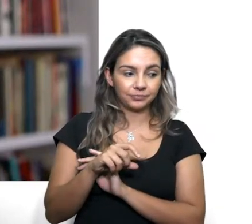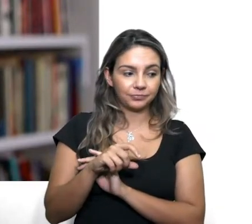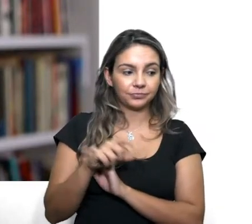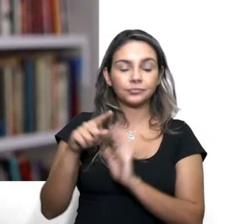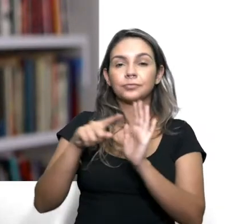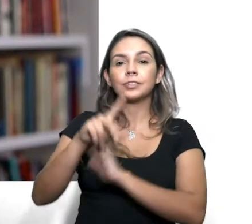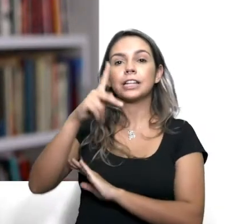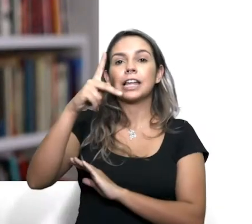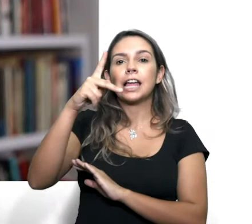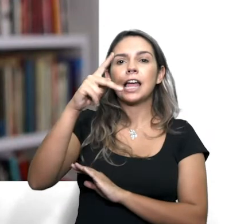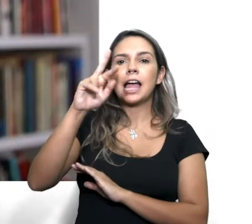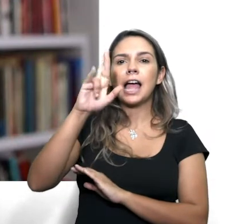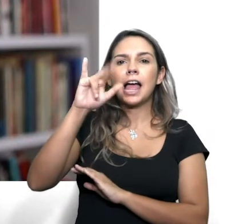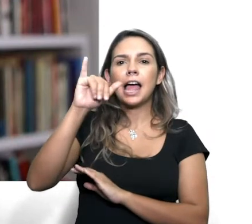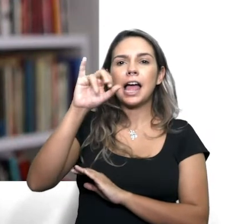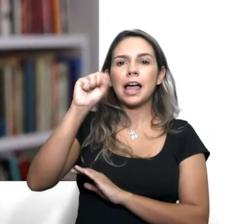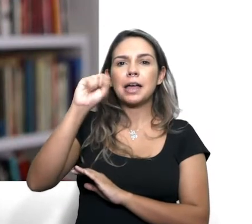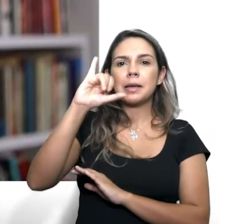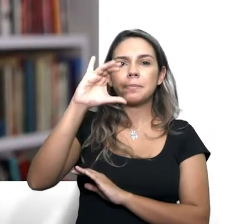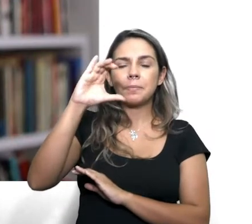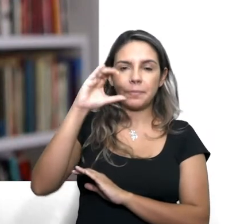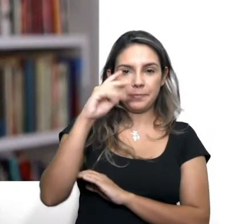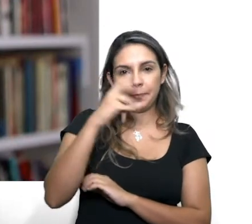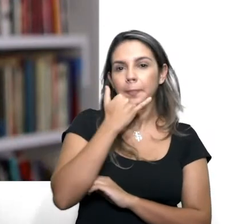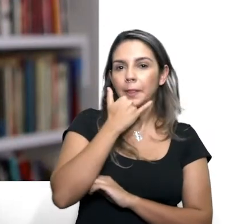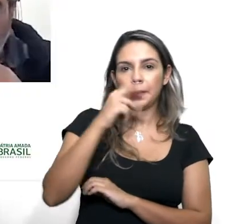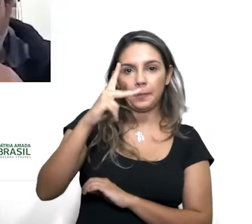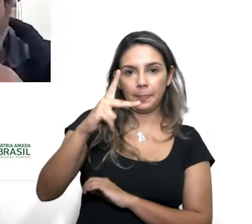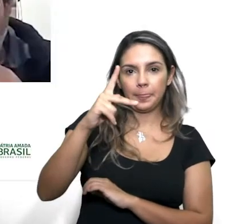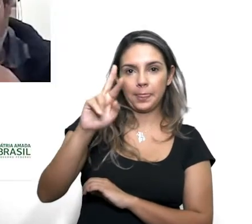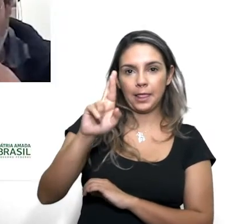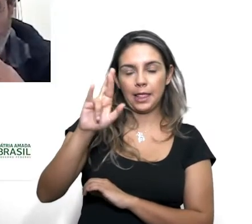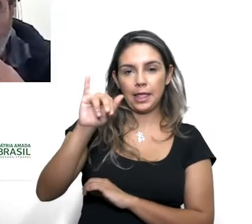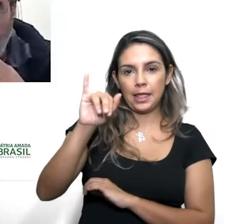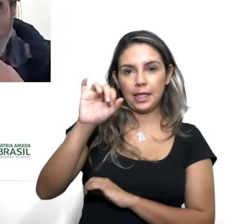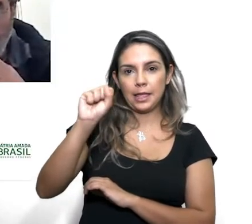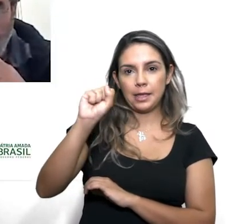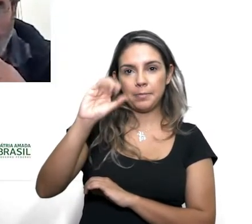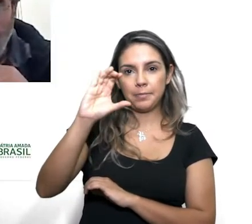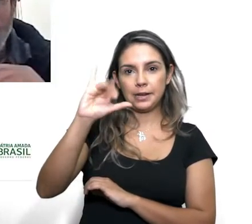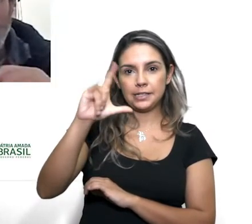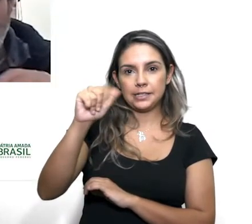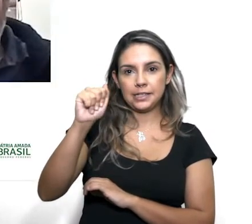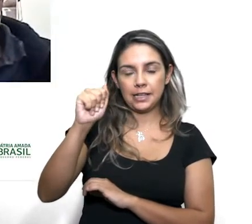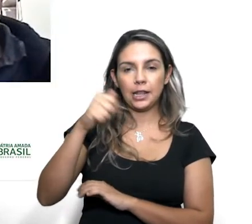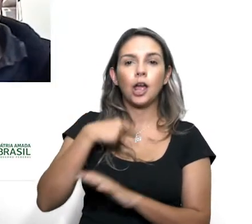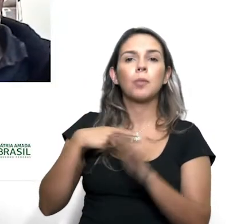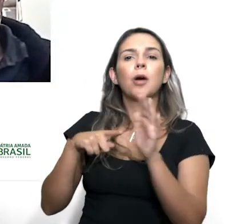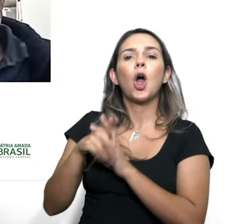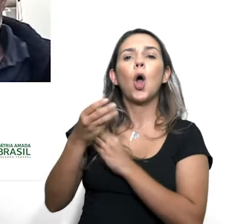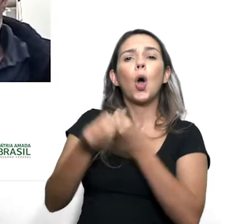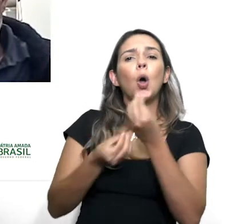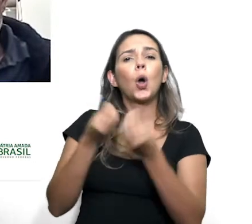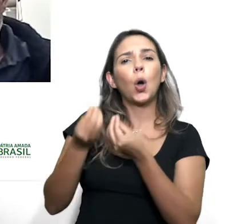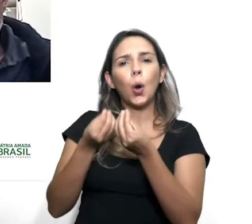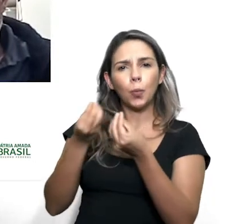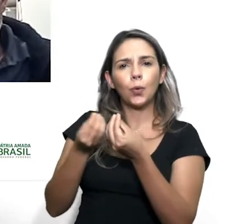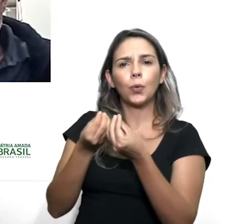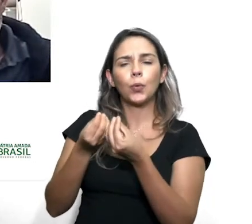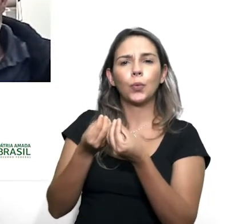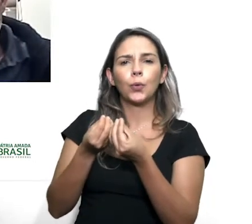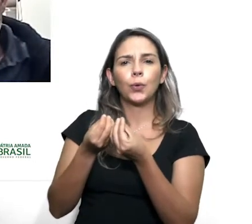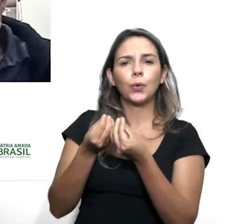faz uma pergunta bem óbvia, mas muito legal. Como você está funcionando, como está funcionando